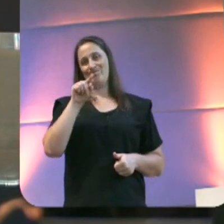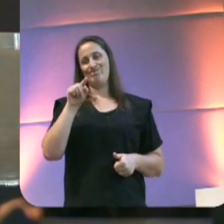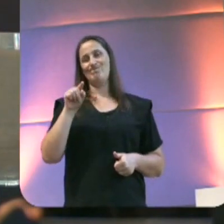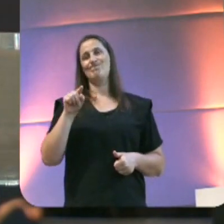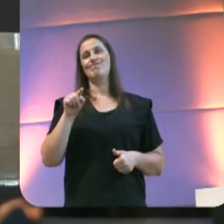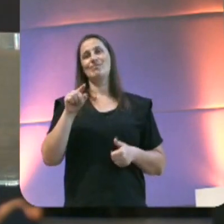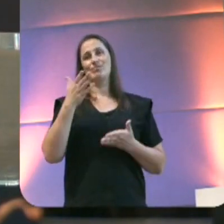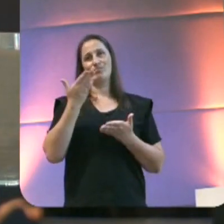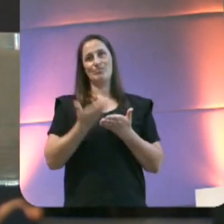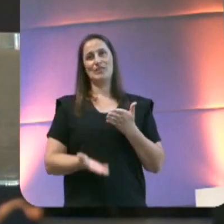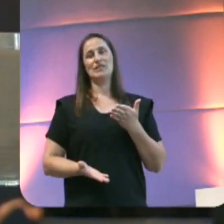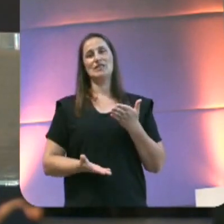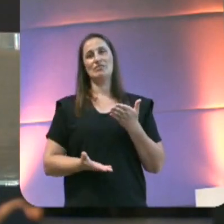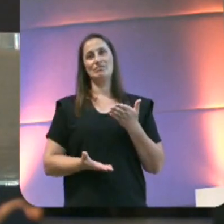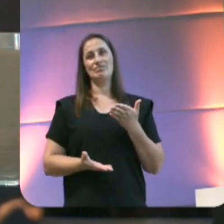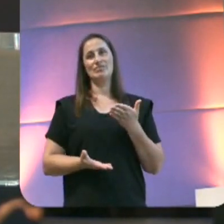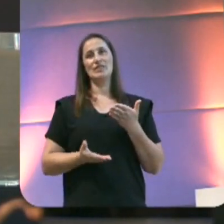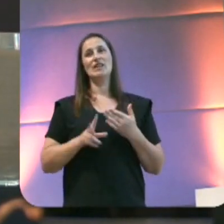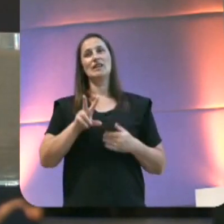mundo.